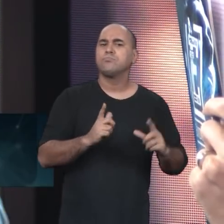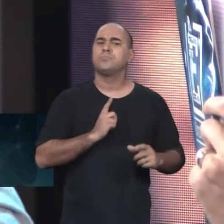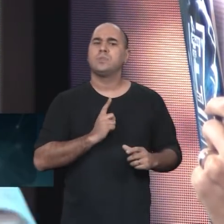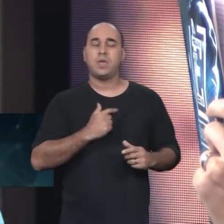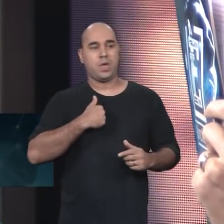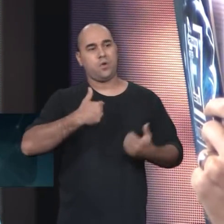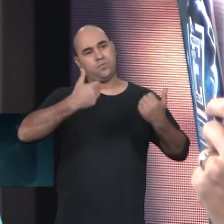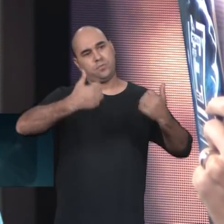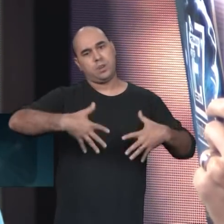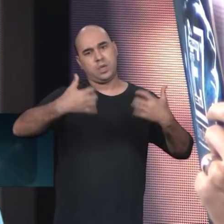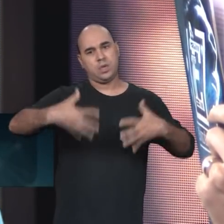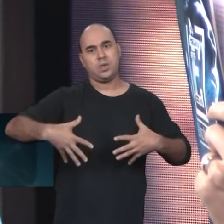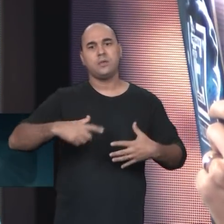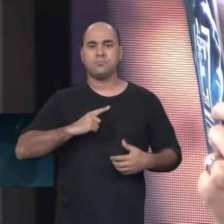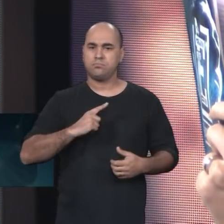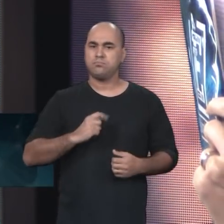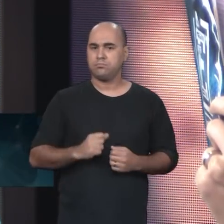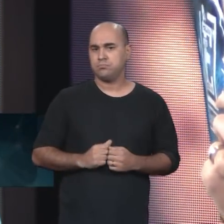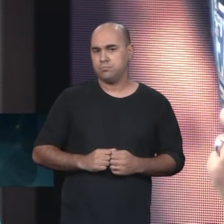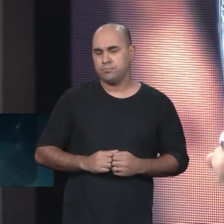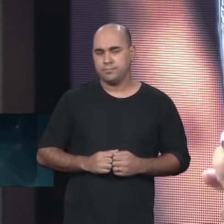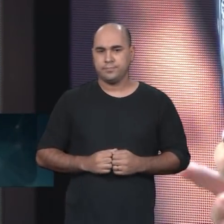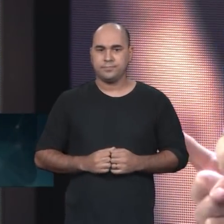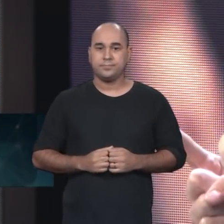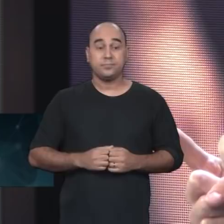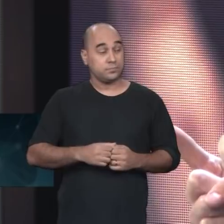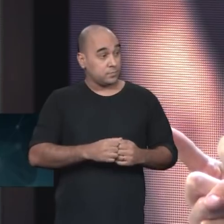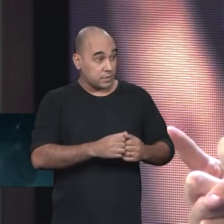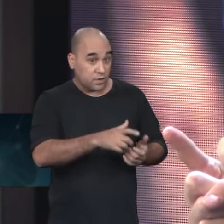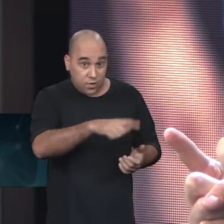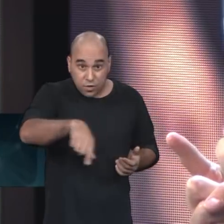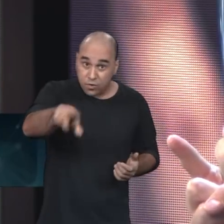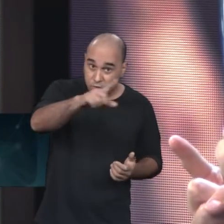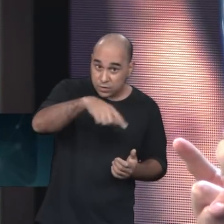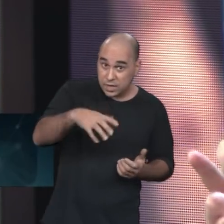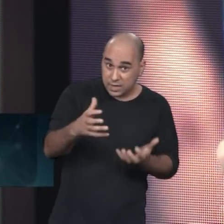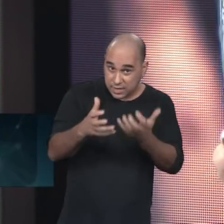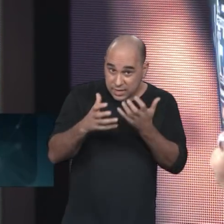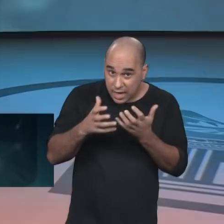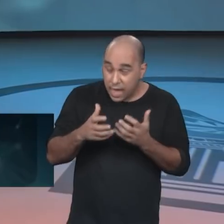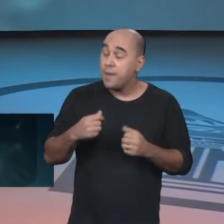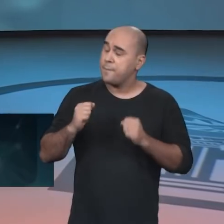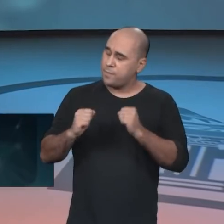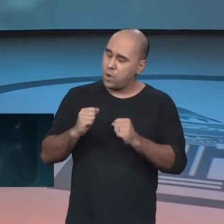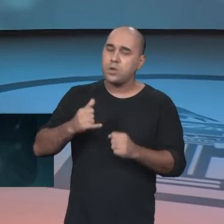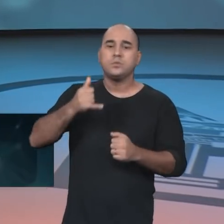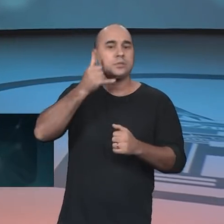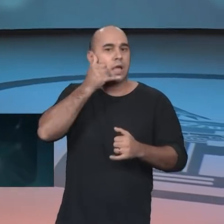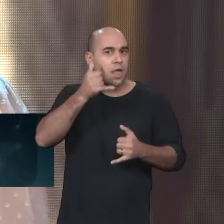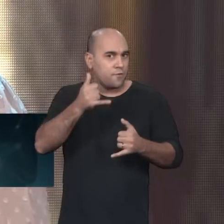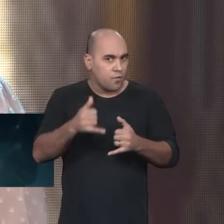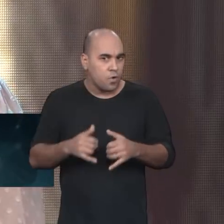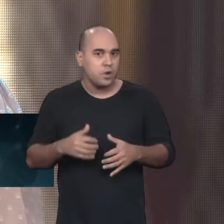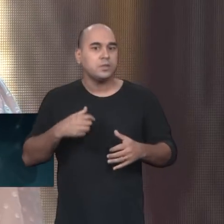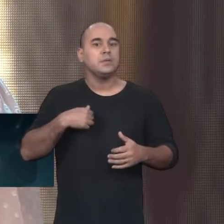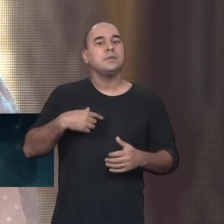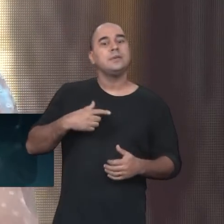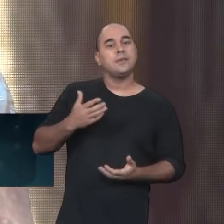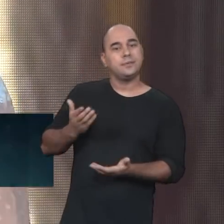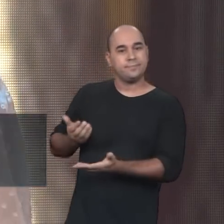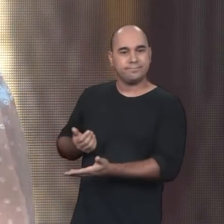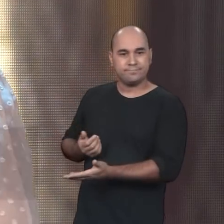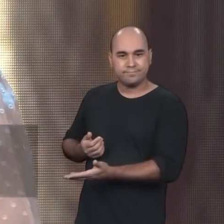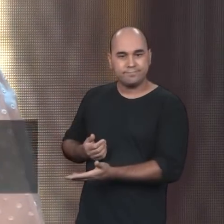eu mesmo explico cada um dos vídeos. Muito legal. Muito Quem bom. quiser de graça, pede como então, Flávia? Pelo telefone 0 operadora 12 21